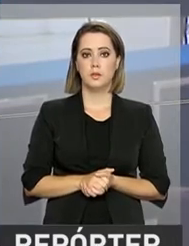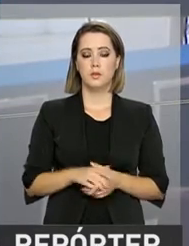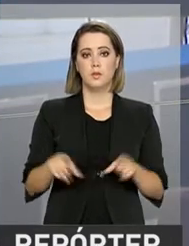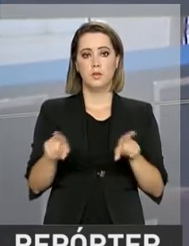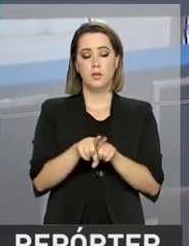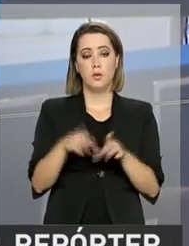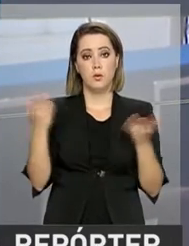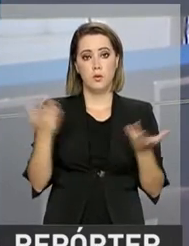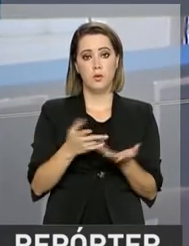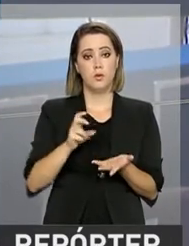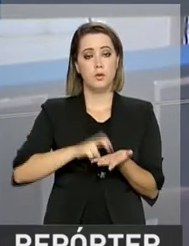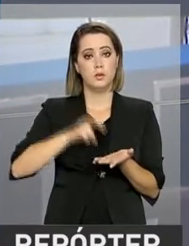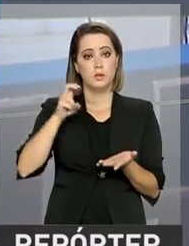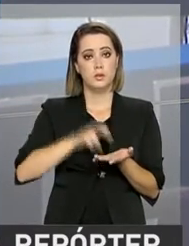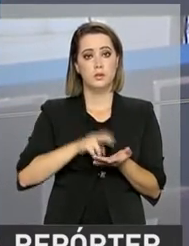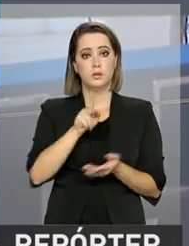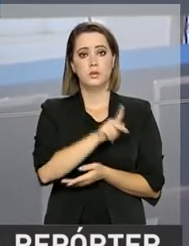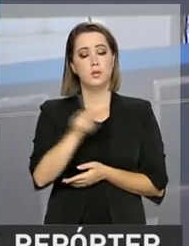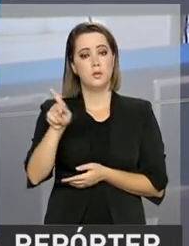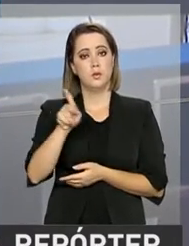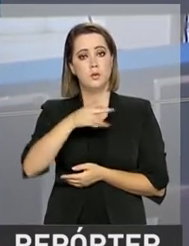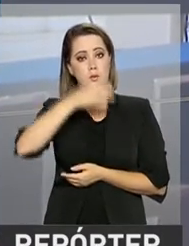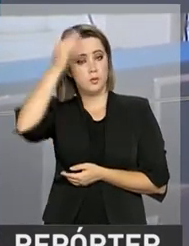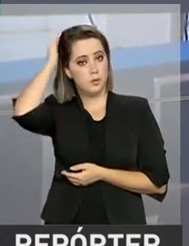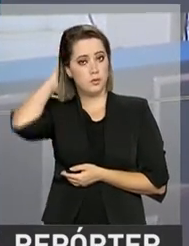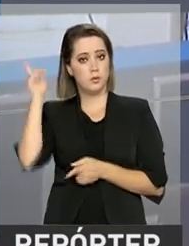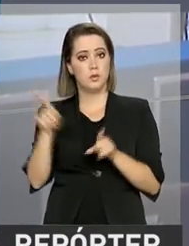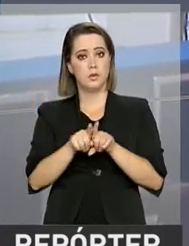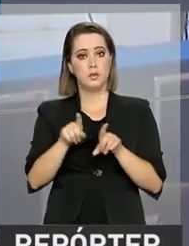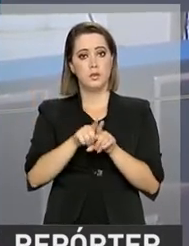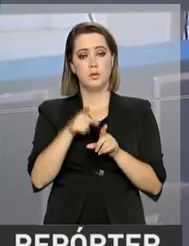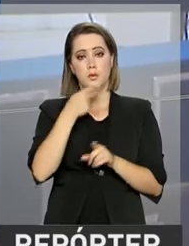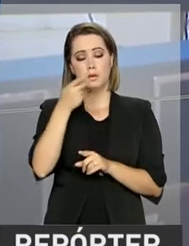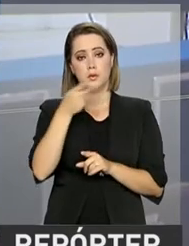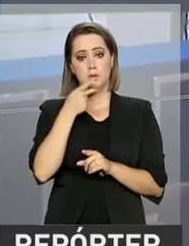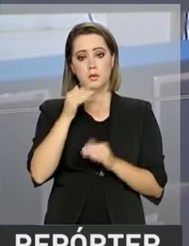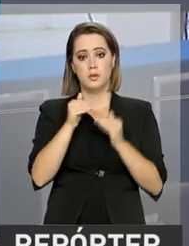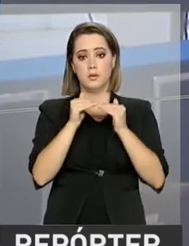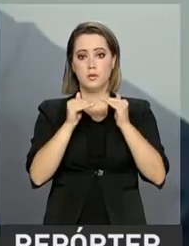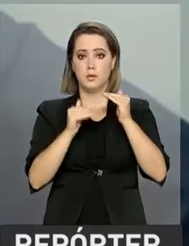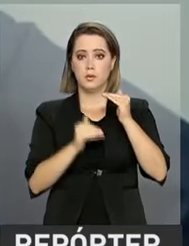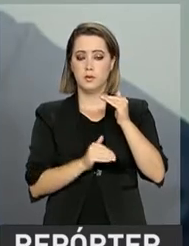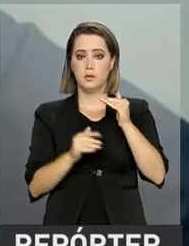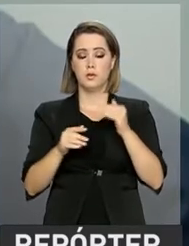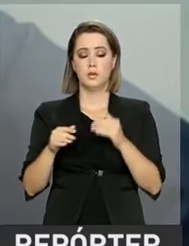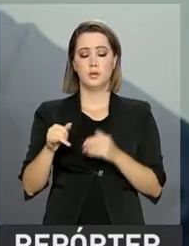hoje de manhã o presidente temer também falou da queda da inflação